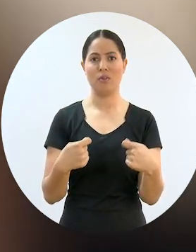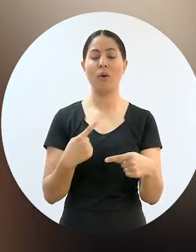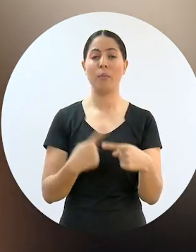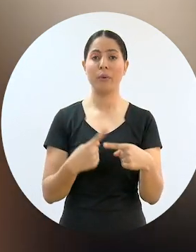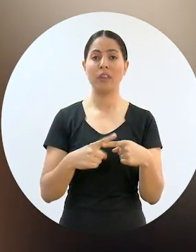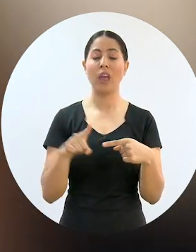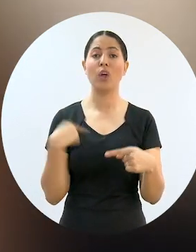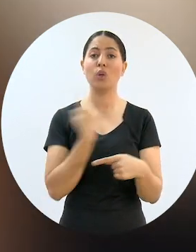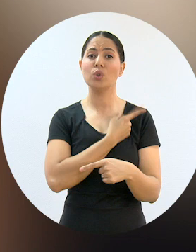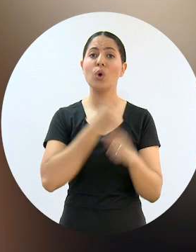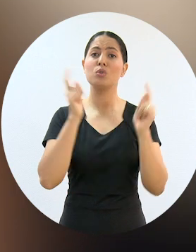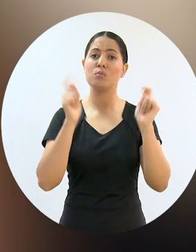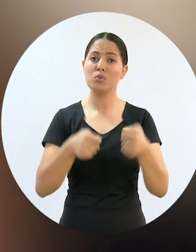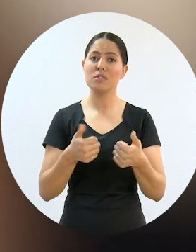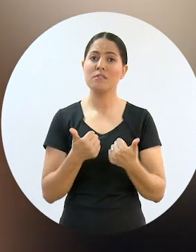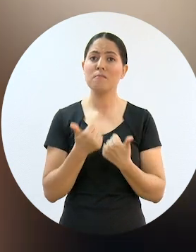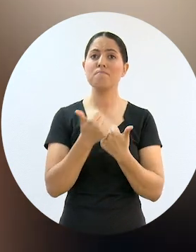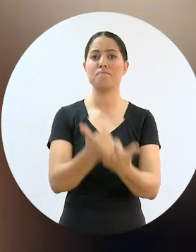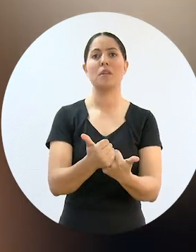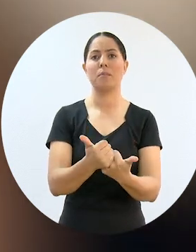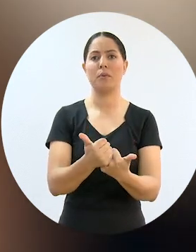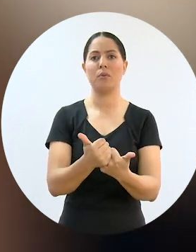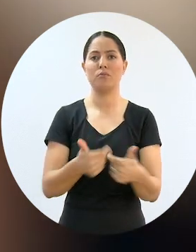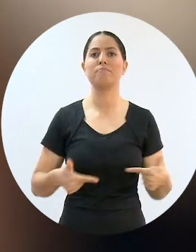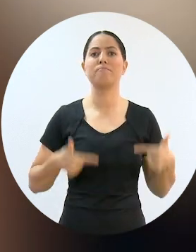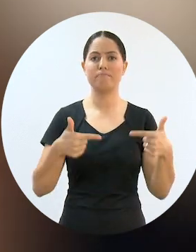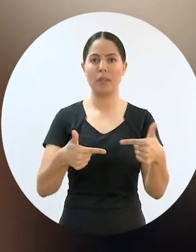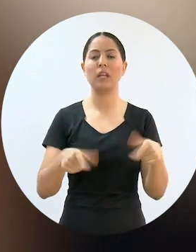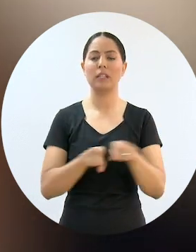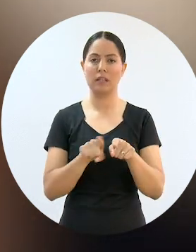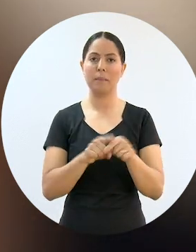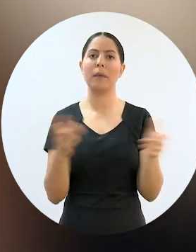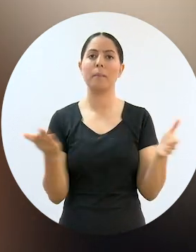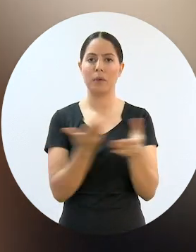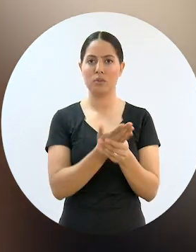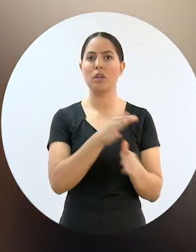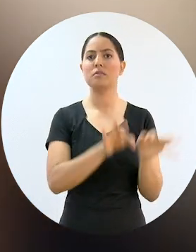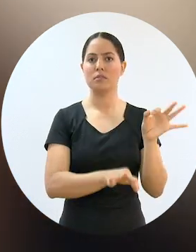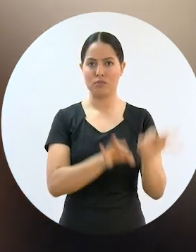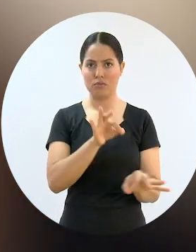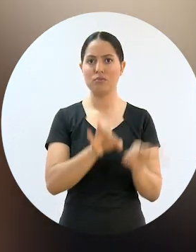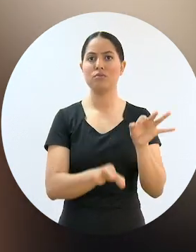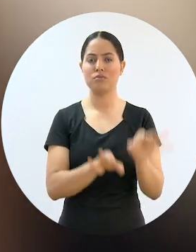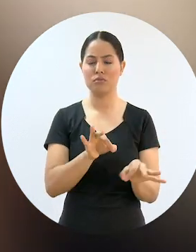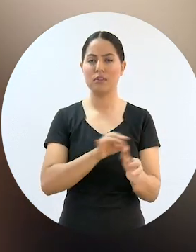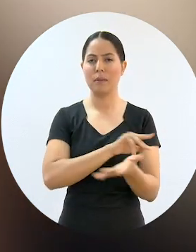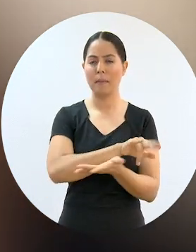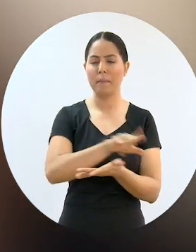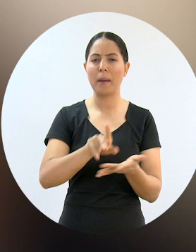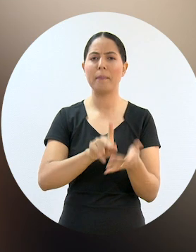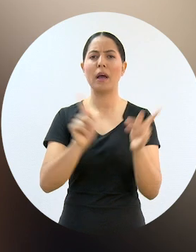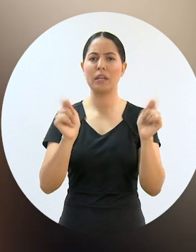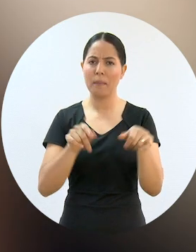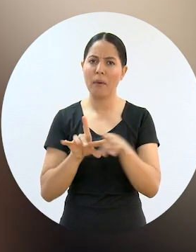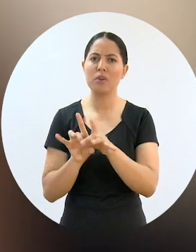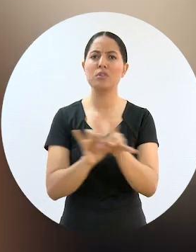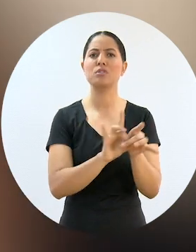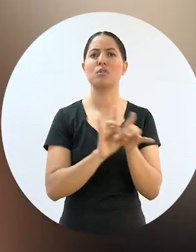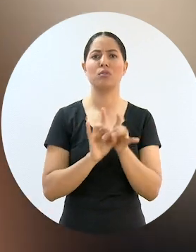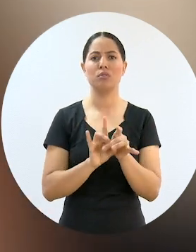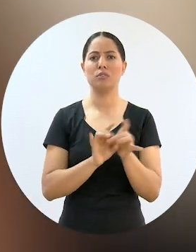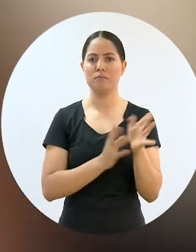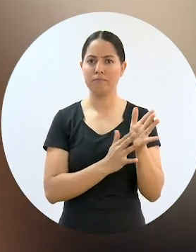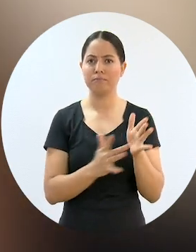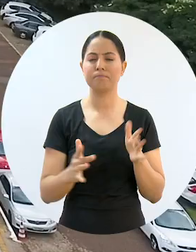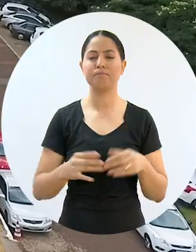para que nós possamos tomar decisões, inclusive em sede de ações judiciais, que possam ser somadas às ações